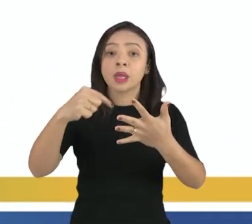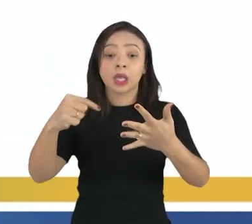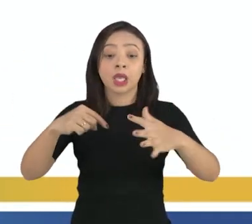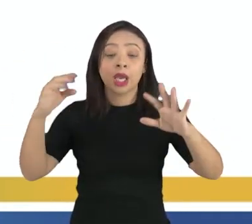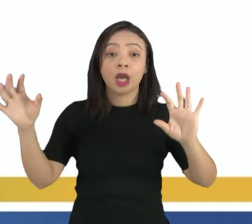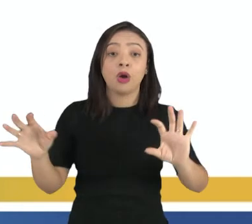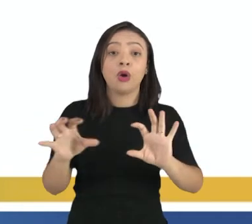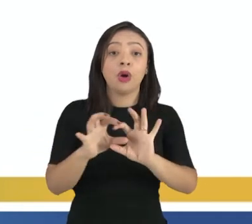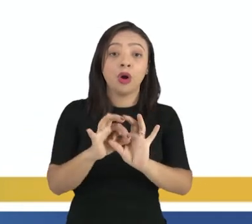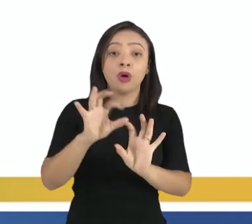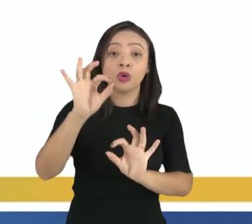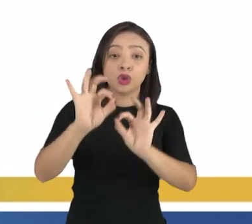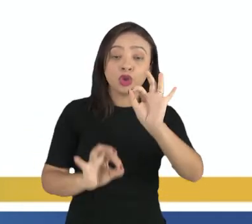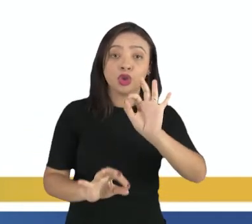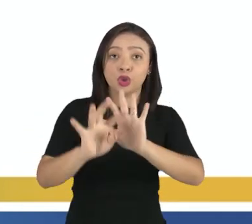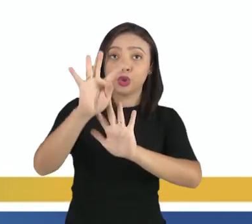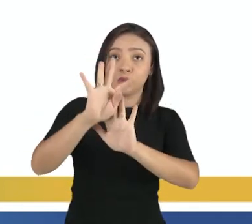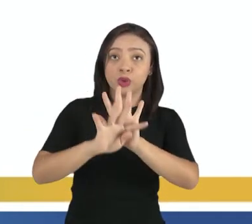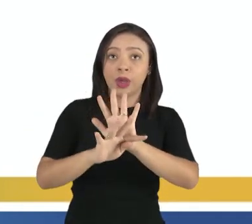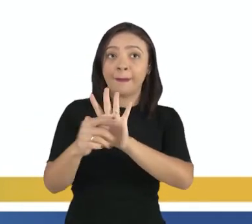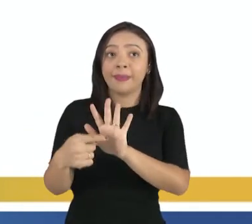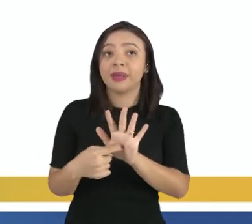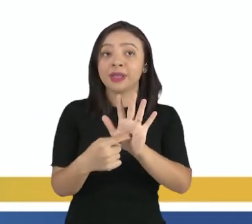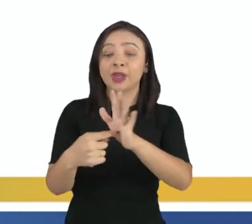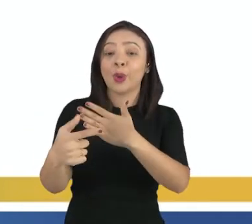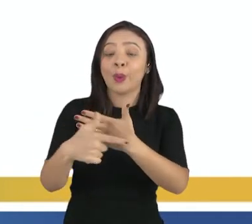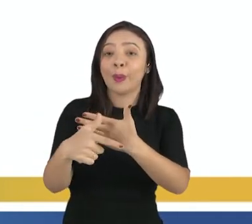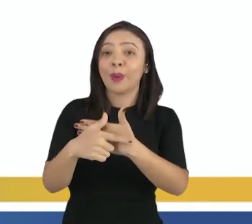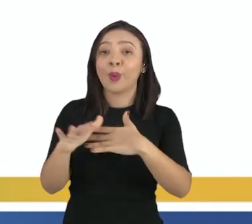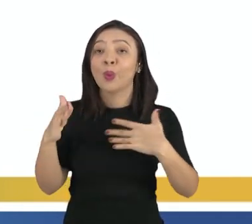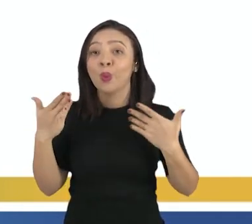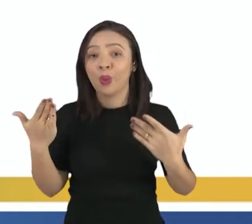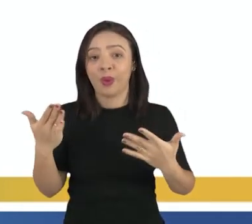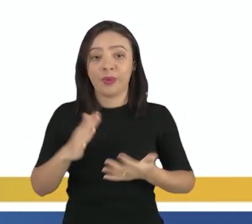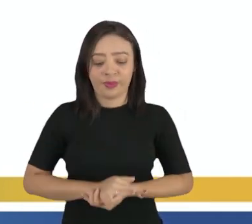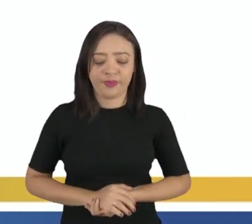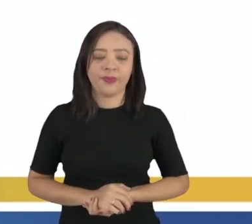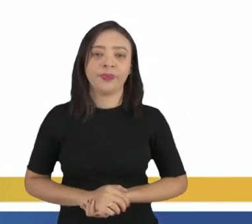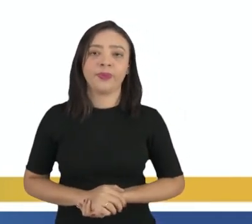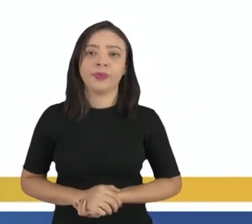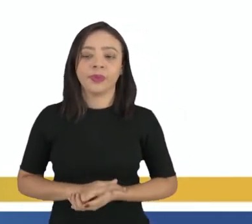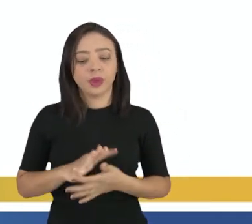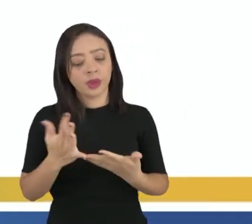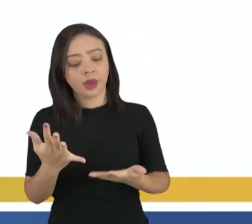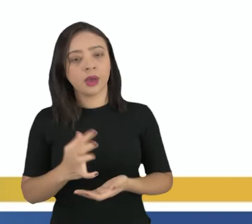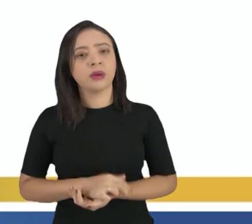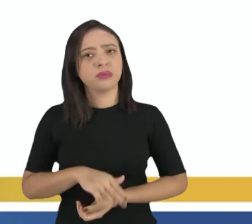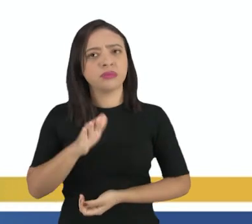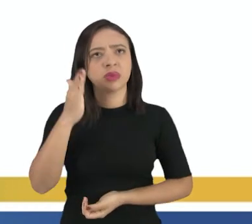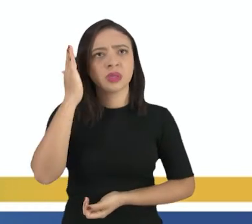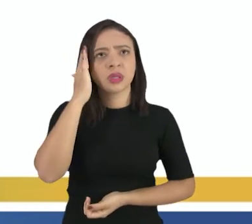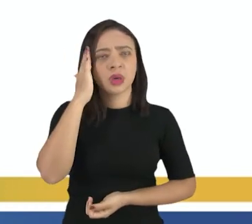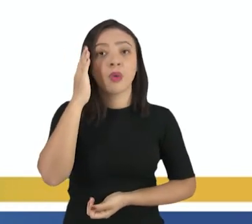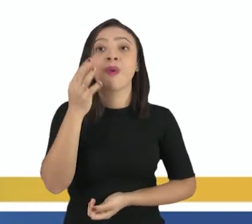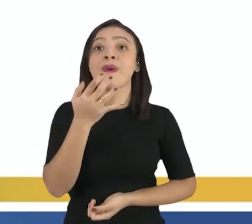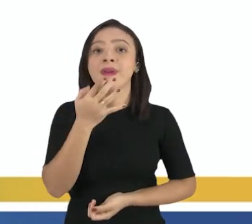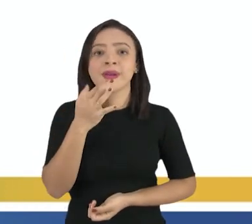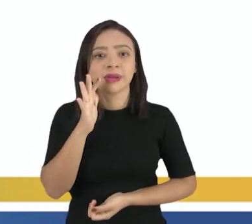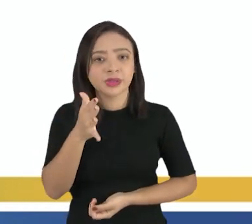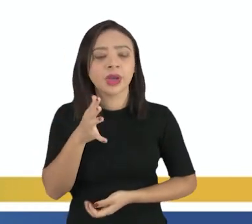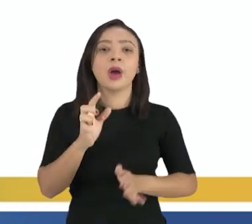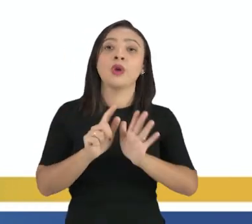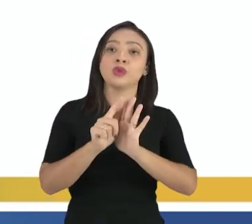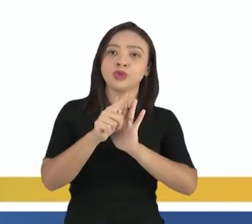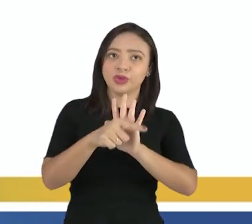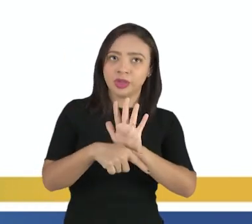constitutivas desse texto demonstra que sua função é olha aí você sabe do gênero você